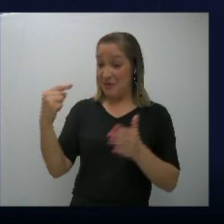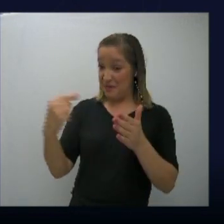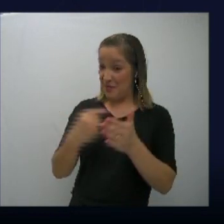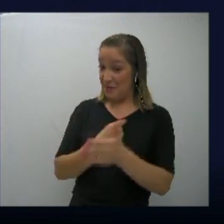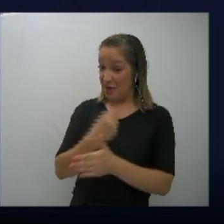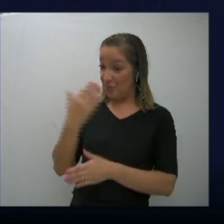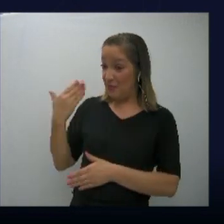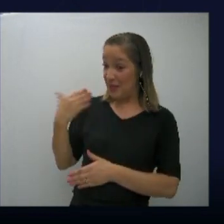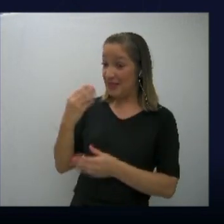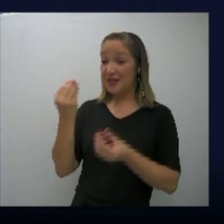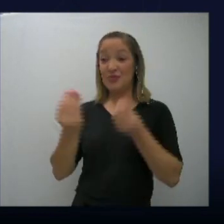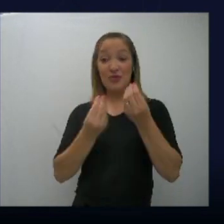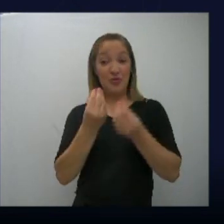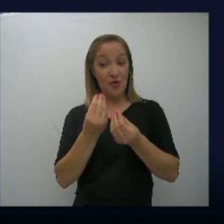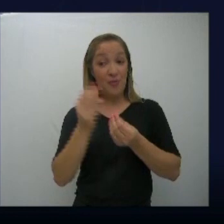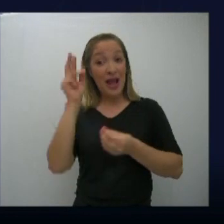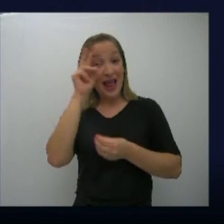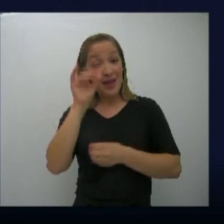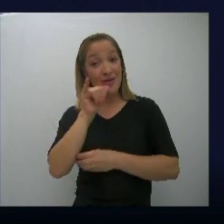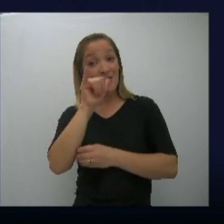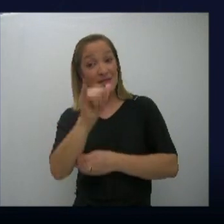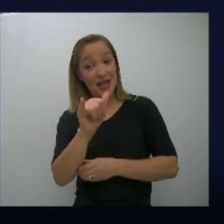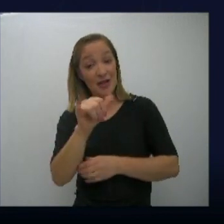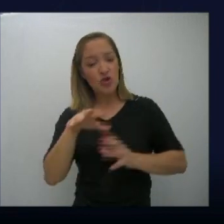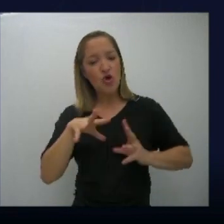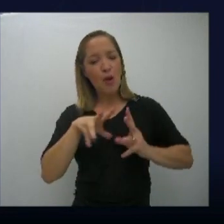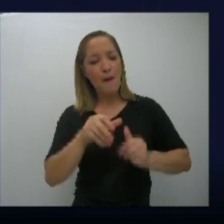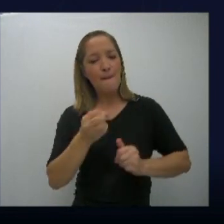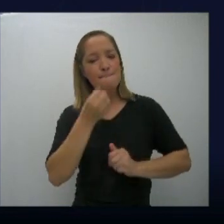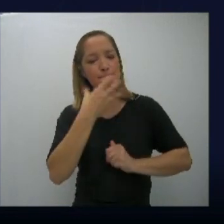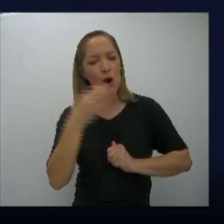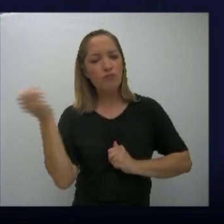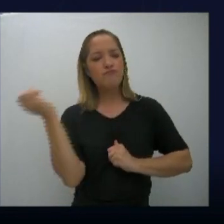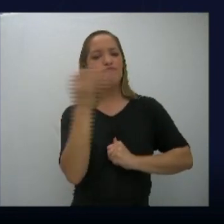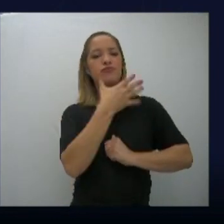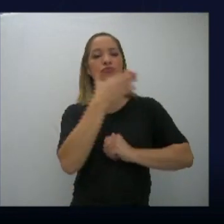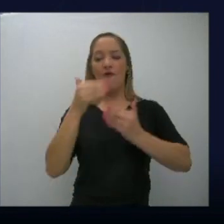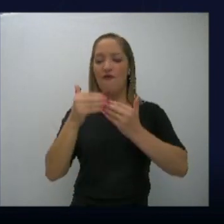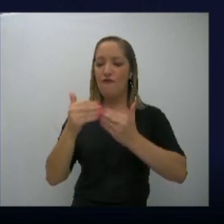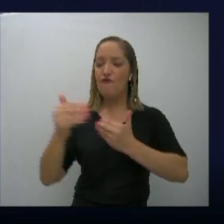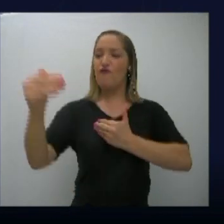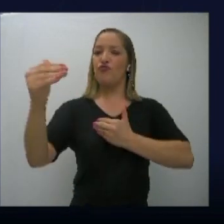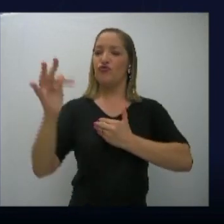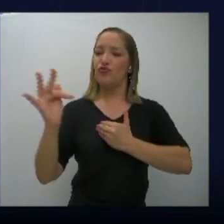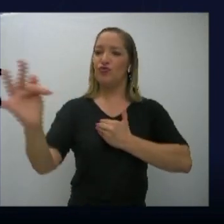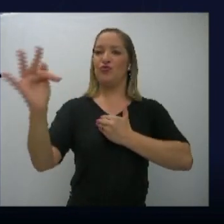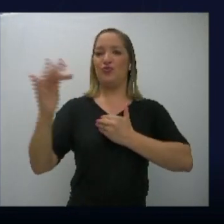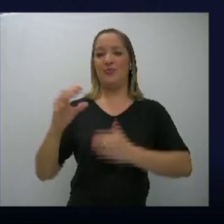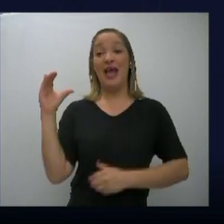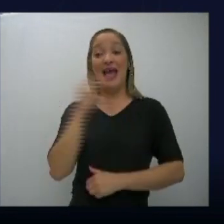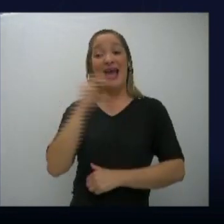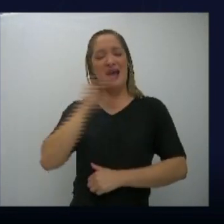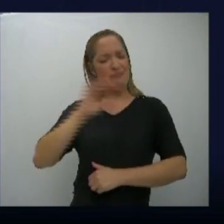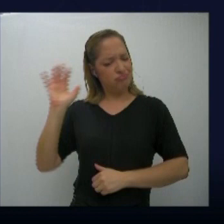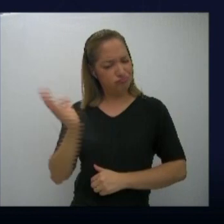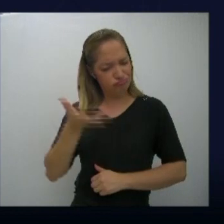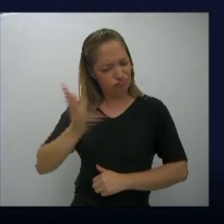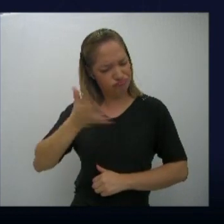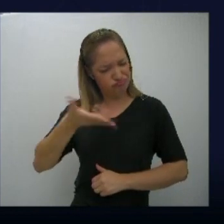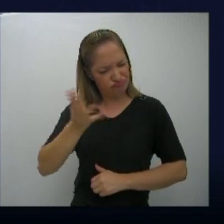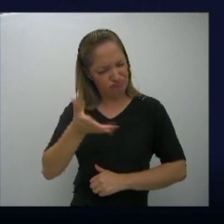ver para vocês tudo de bom e grama de inovação está à frente e vai ser mais rápido mais